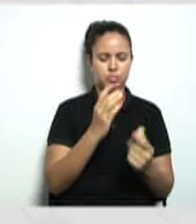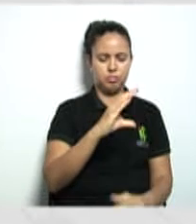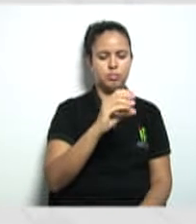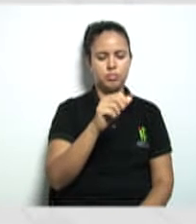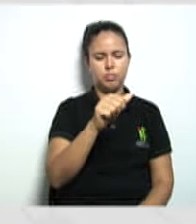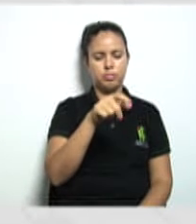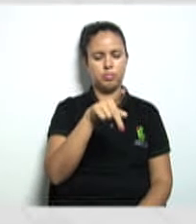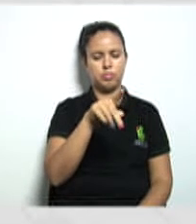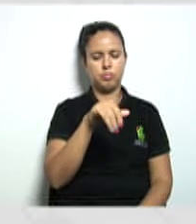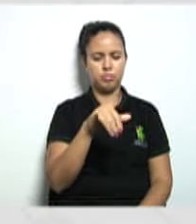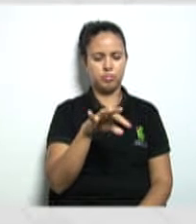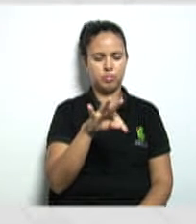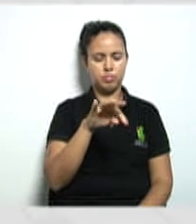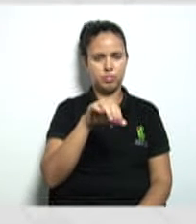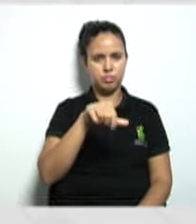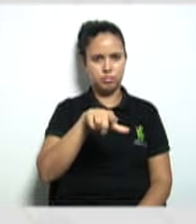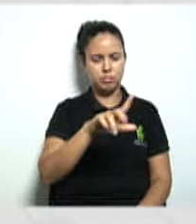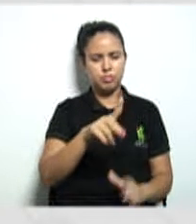das cooperativas.